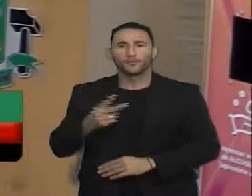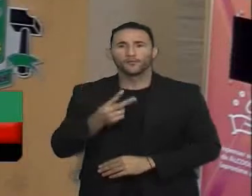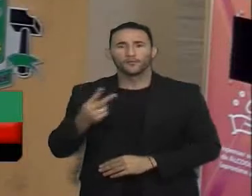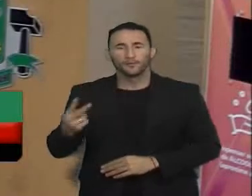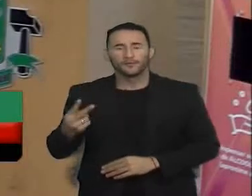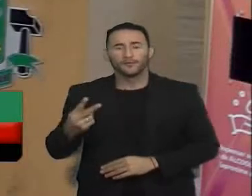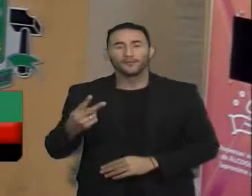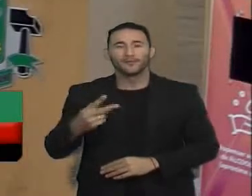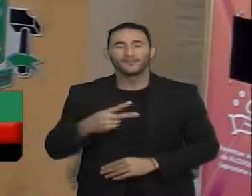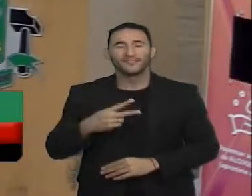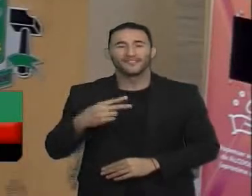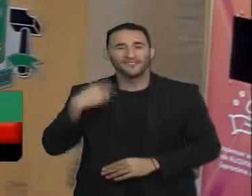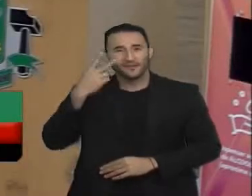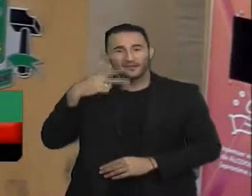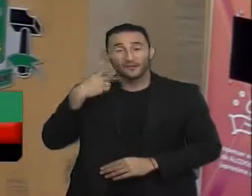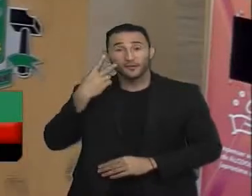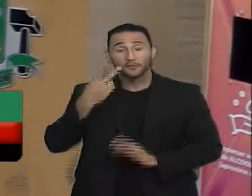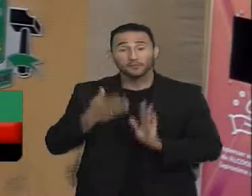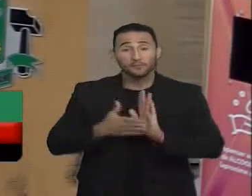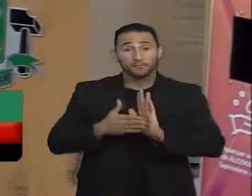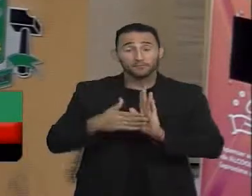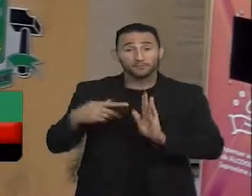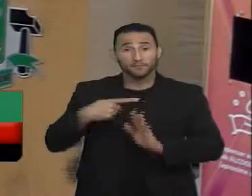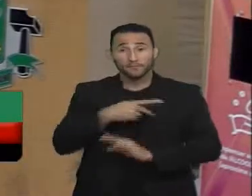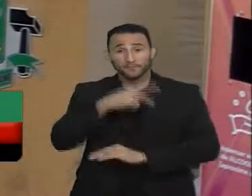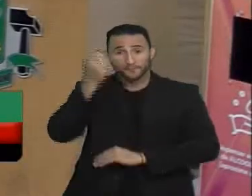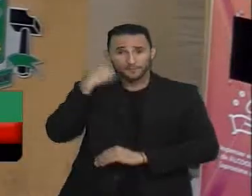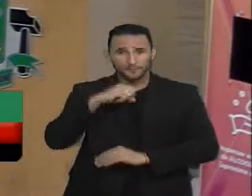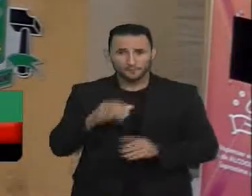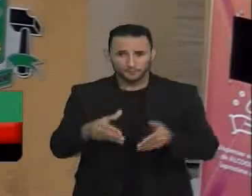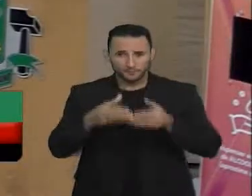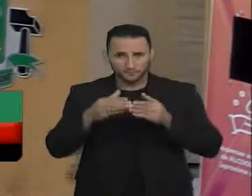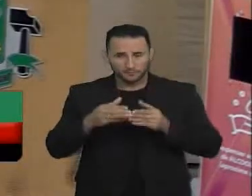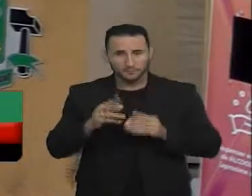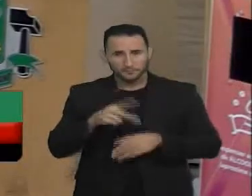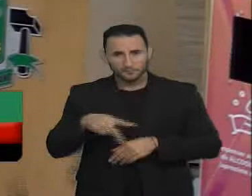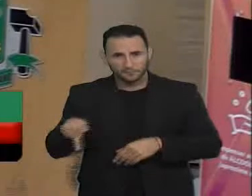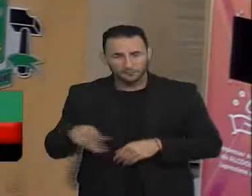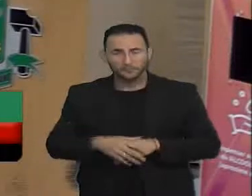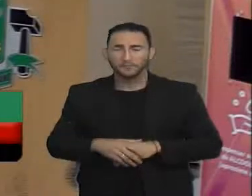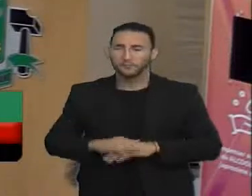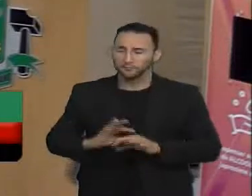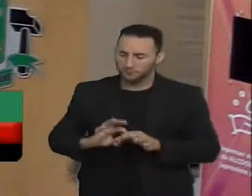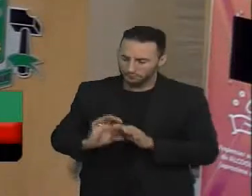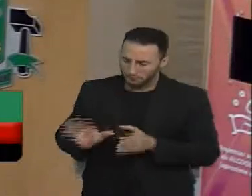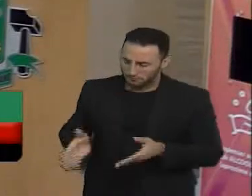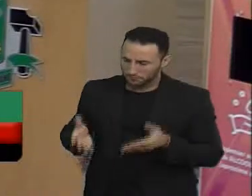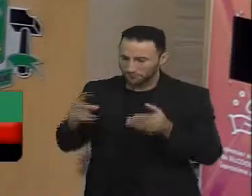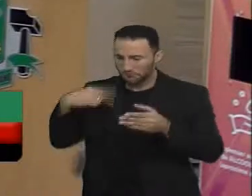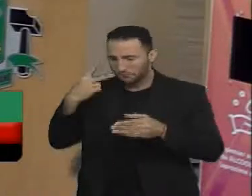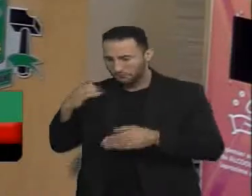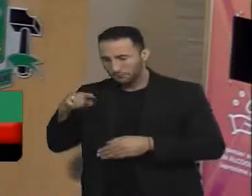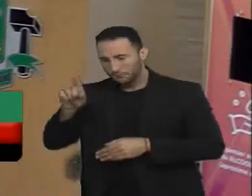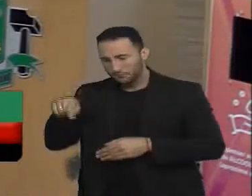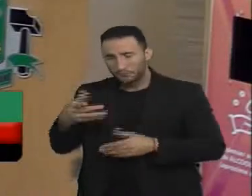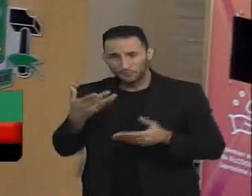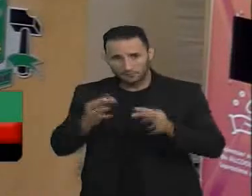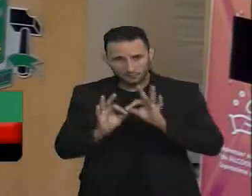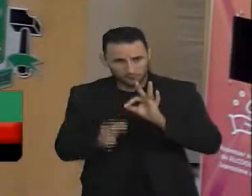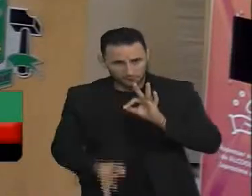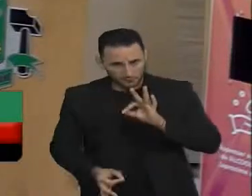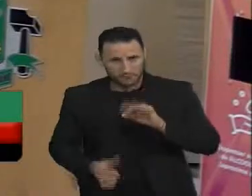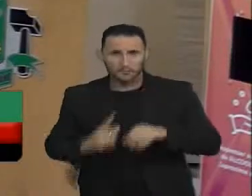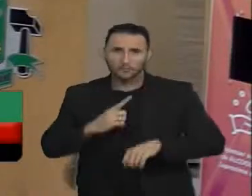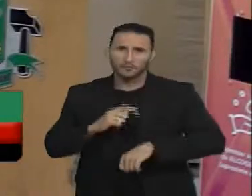de autoria da vereadora pastora Cristiane. Questão de ordem, senhor presidente. Questão de ordem, vereador Pelé. Para discutir. Para discutir, Vossa